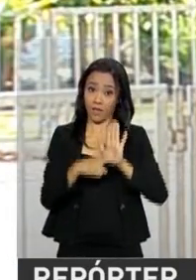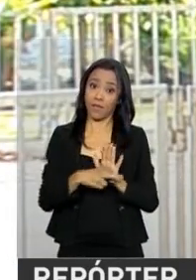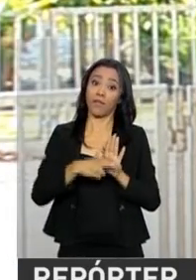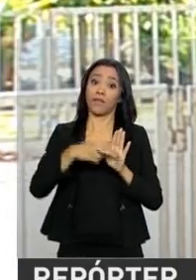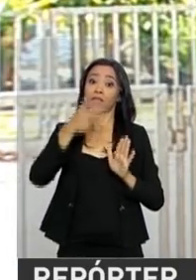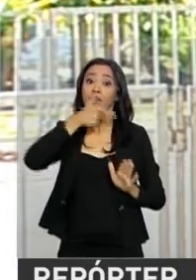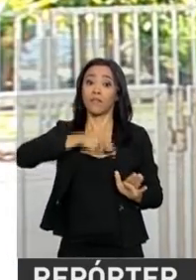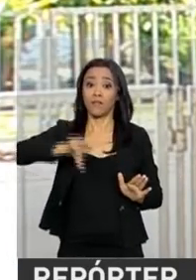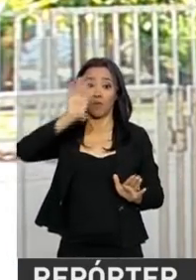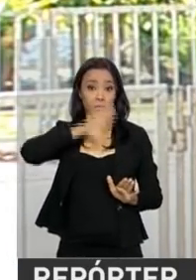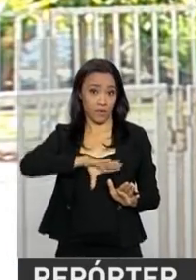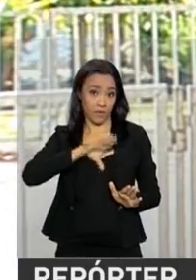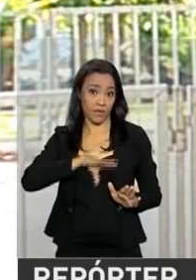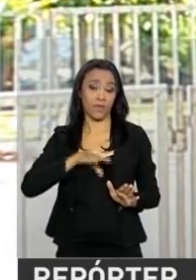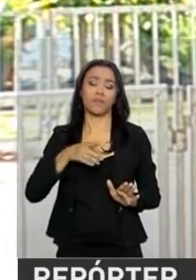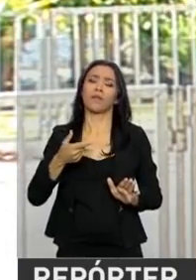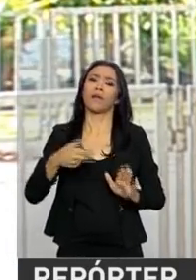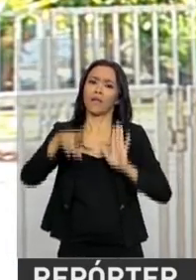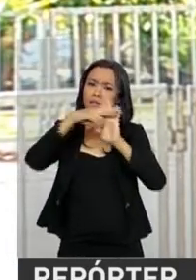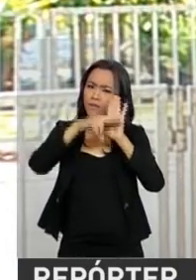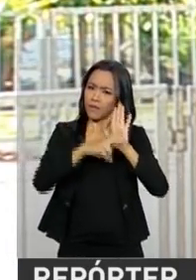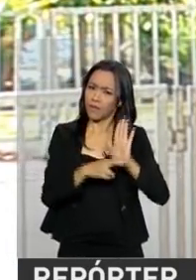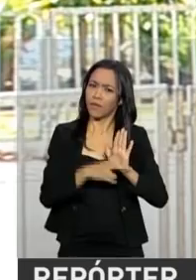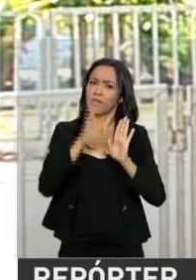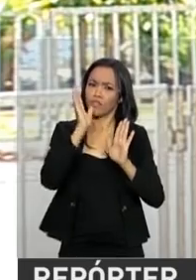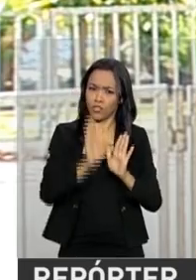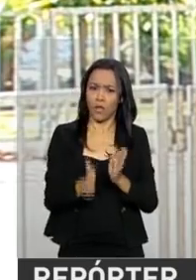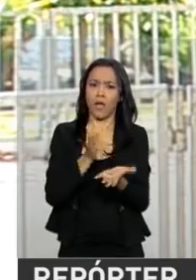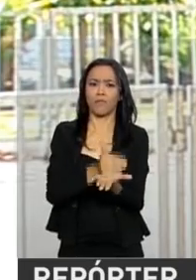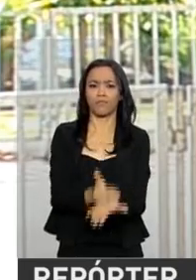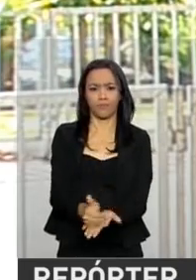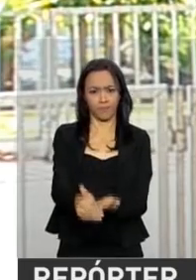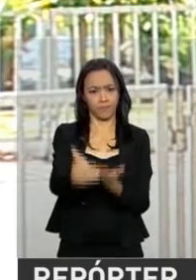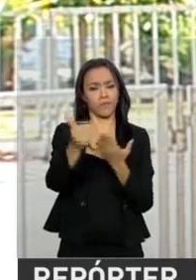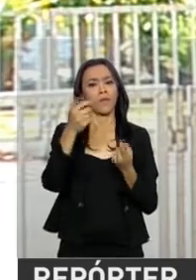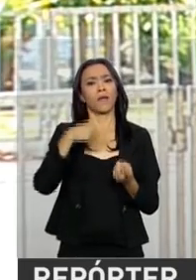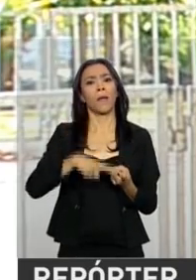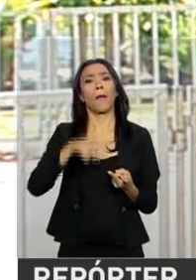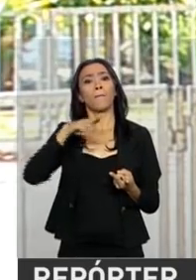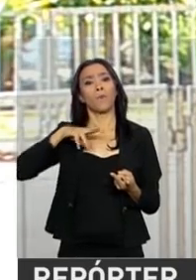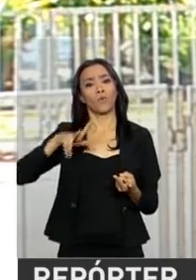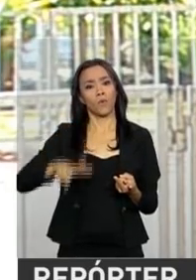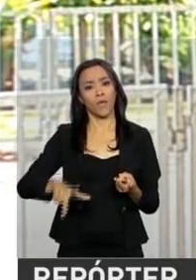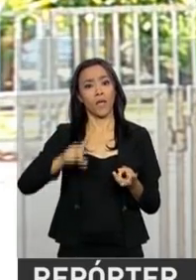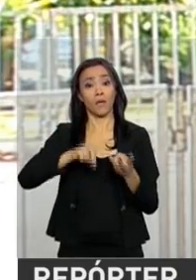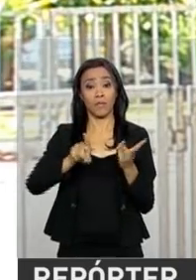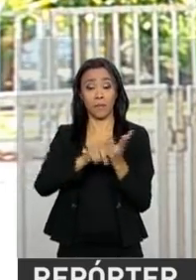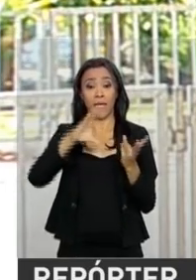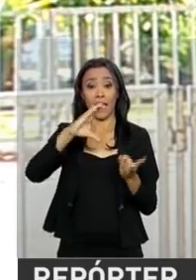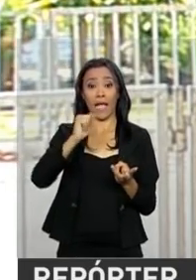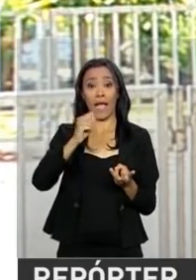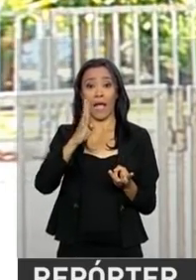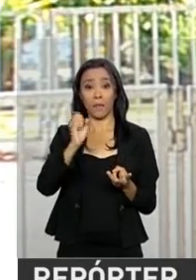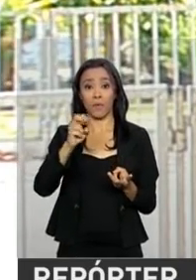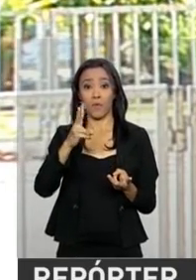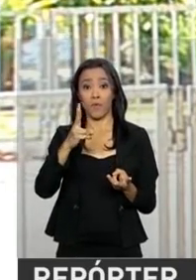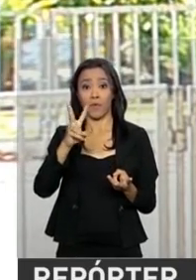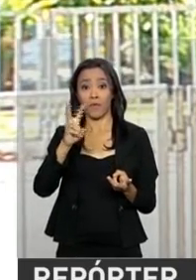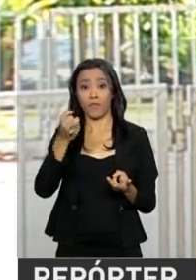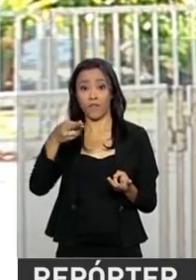portuguesa atualmente o acordo está vigente no Brasil Portugal e Cabo Verde mas ainda está em processo de